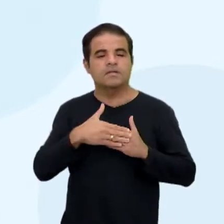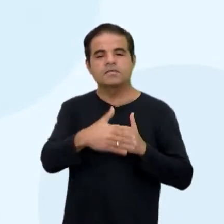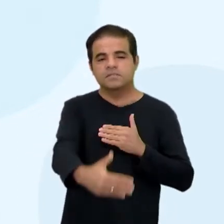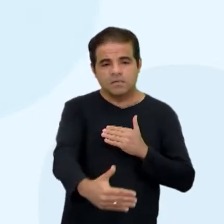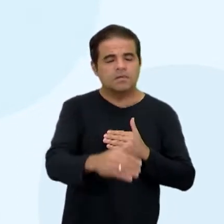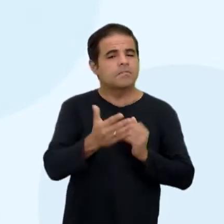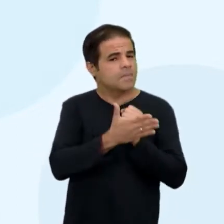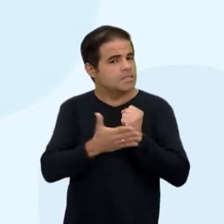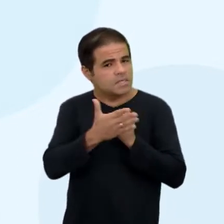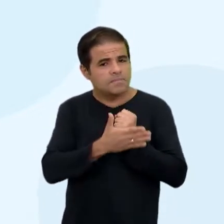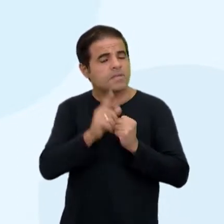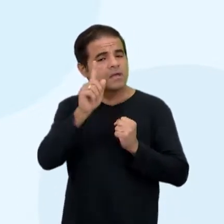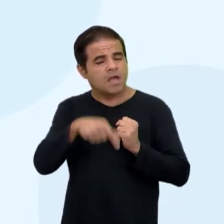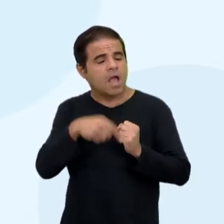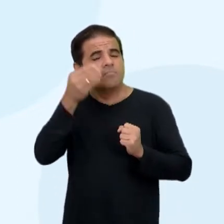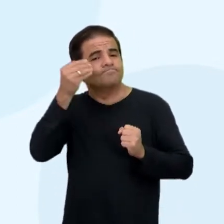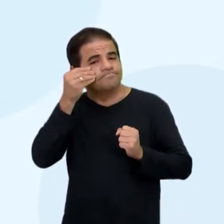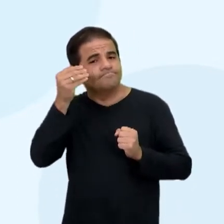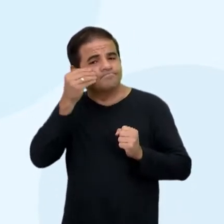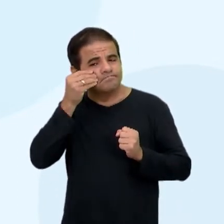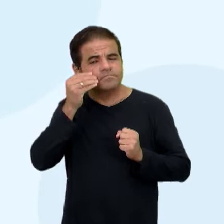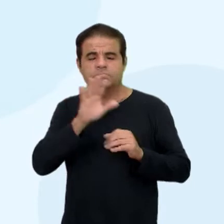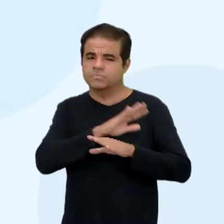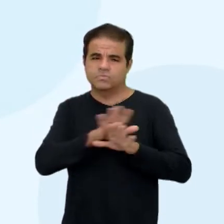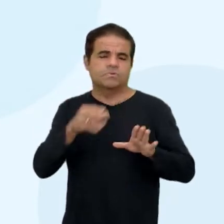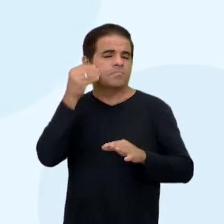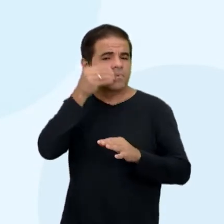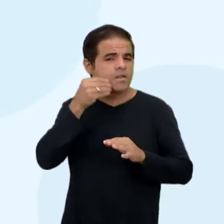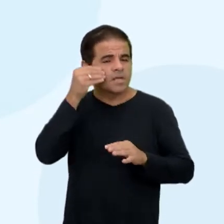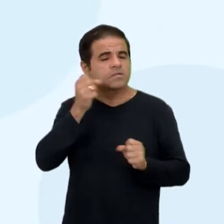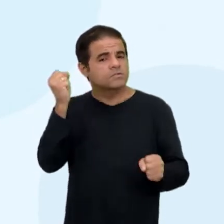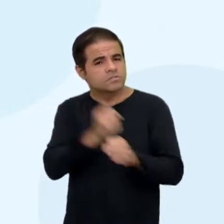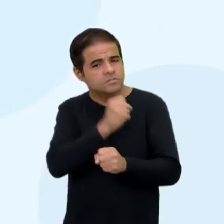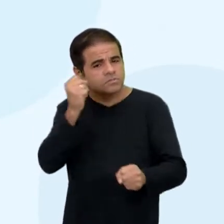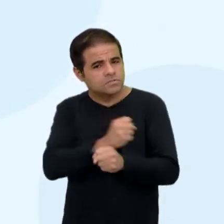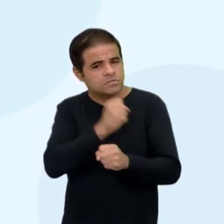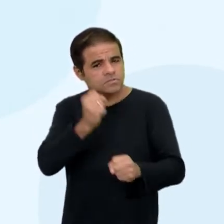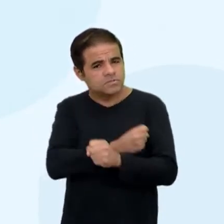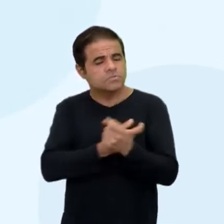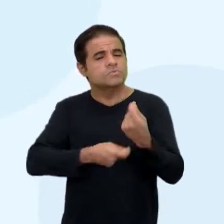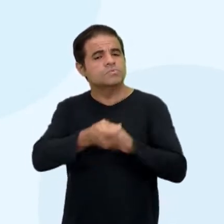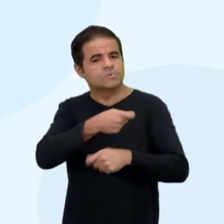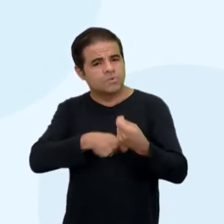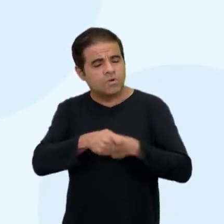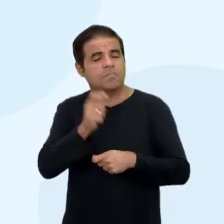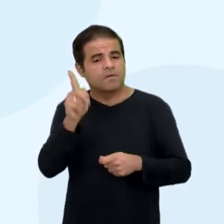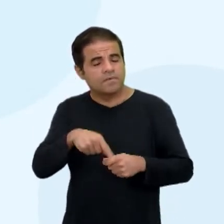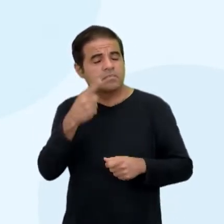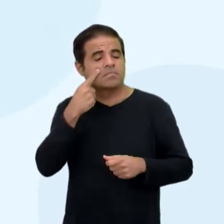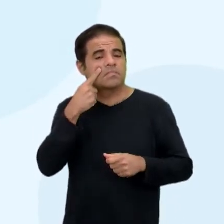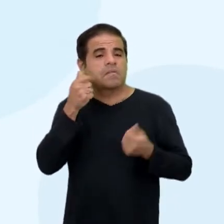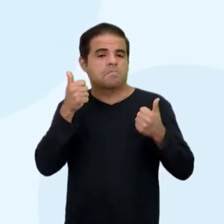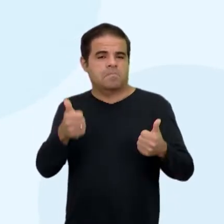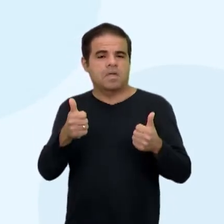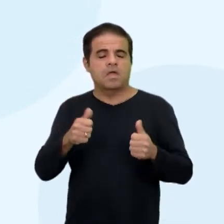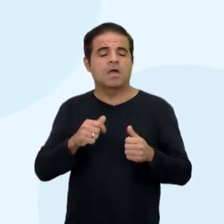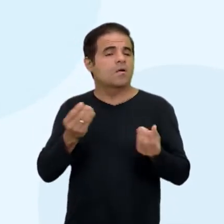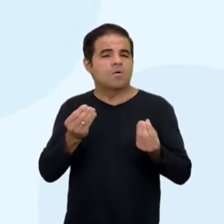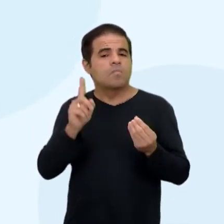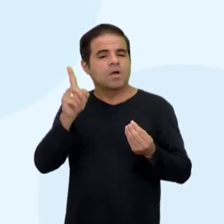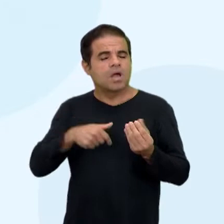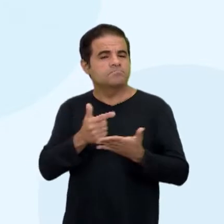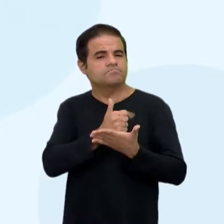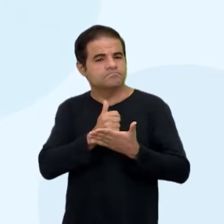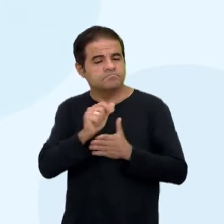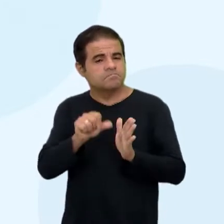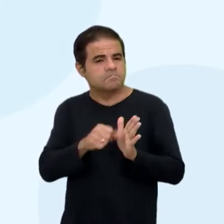o que a gente está fazendo é uma experimentação, uma experiência, construindo um negócio aí para ver se ele funciona. E aí, como é um protótipo, é